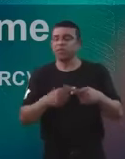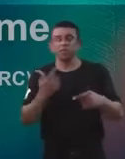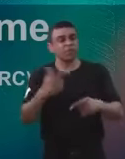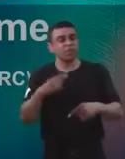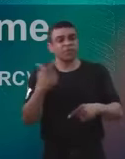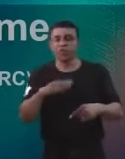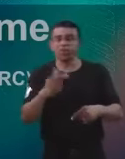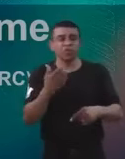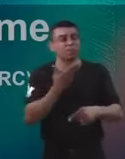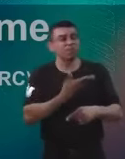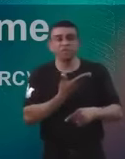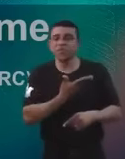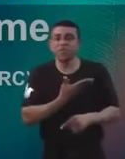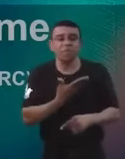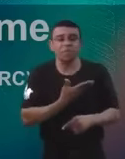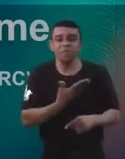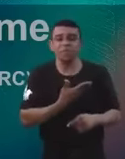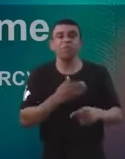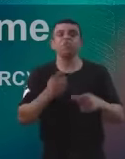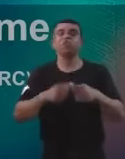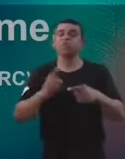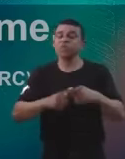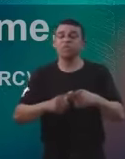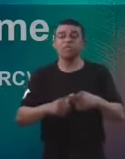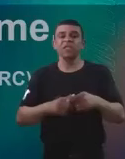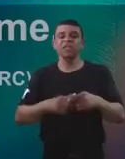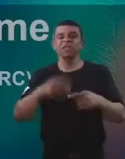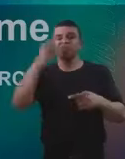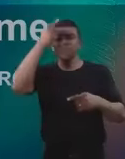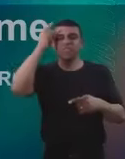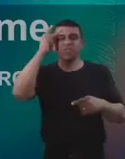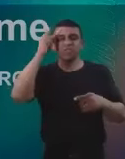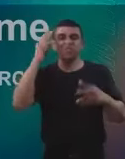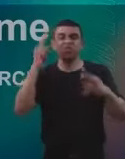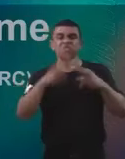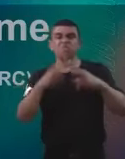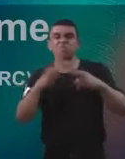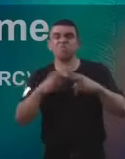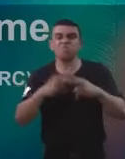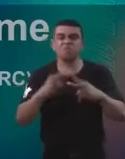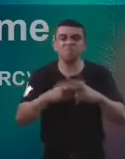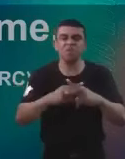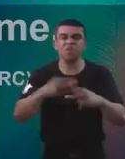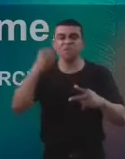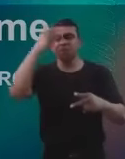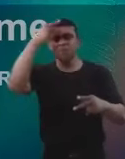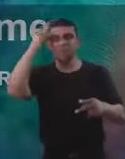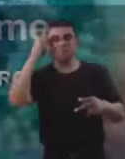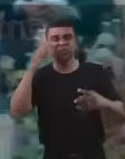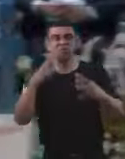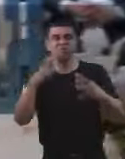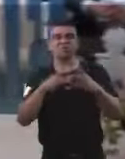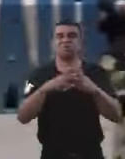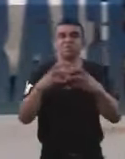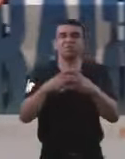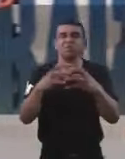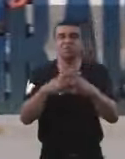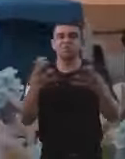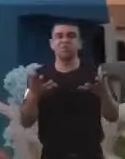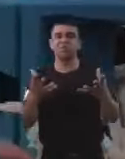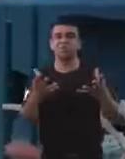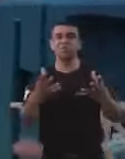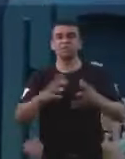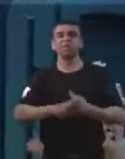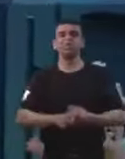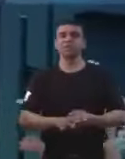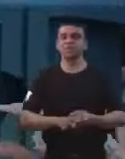é materialista, é encrenqueiro, é encrenqueira. Tem gente que abre a boca, irmão, e posta lá no Instagram aquelas